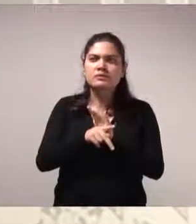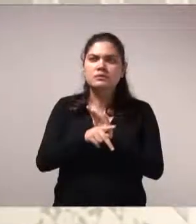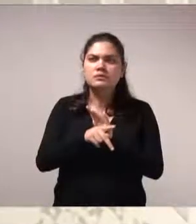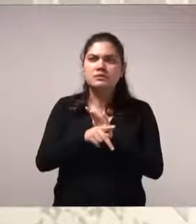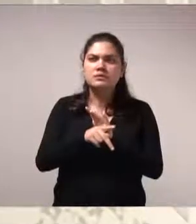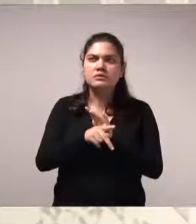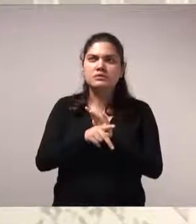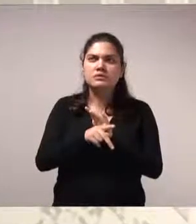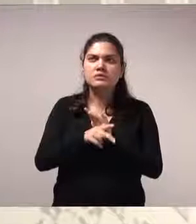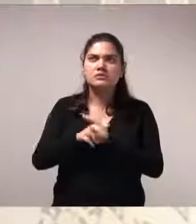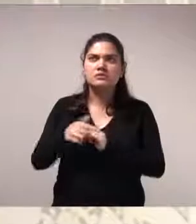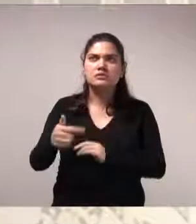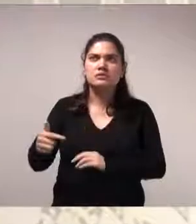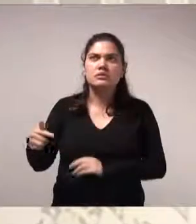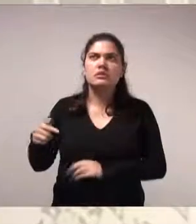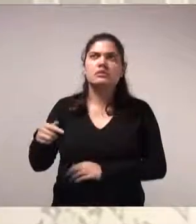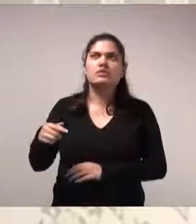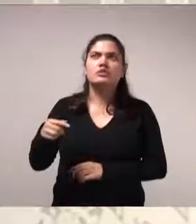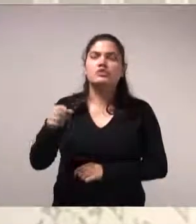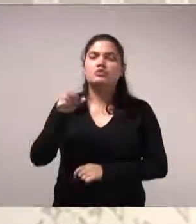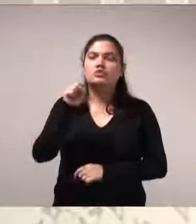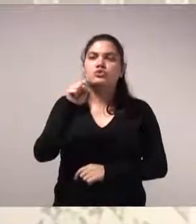como uma manutenção sustentável.